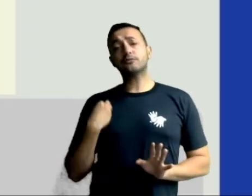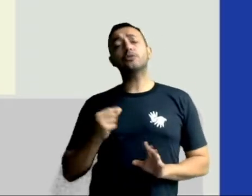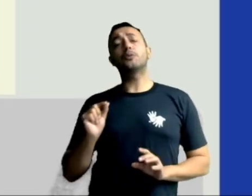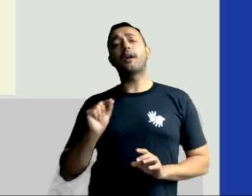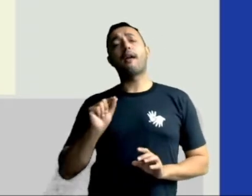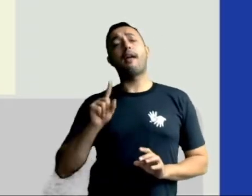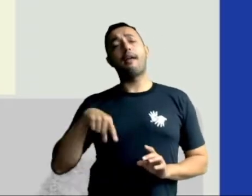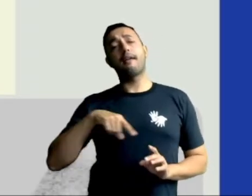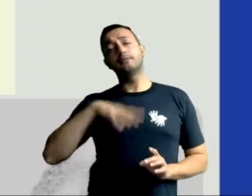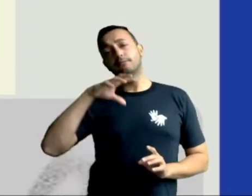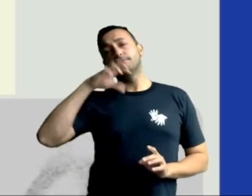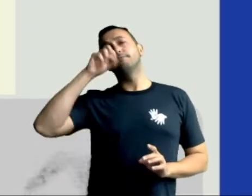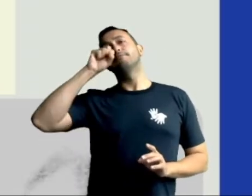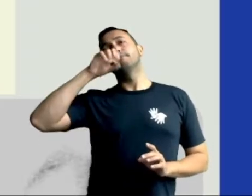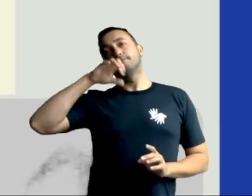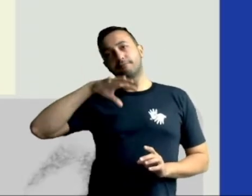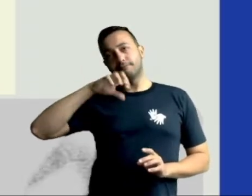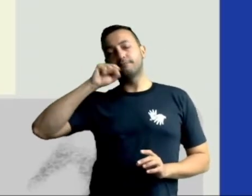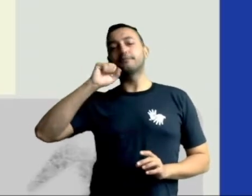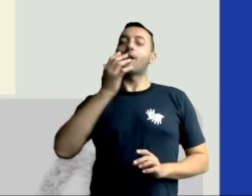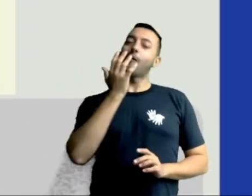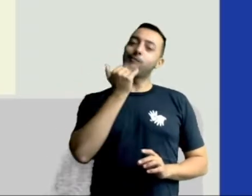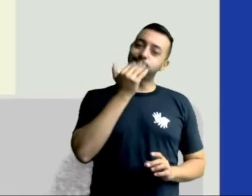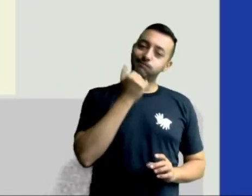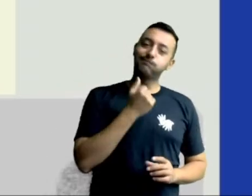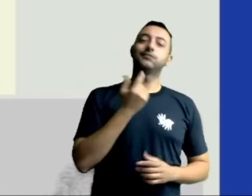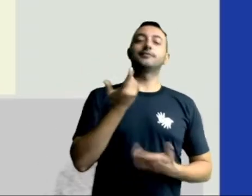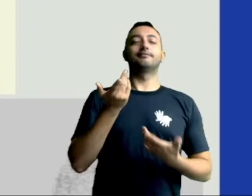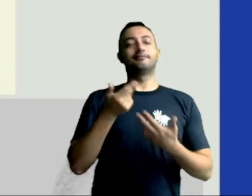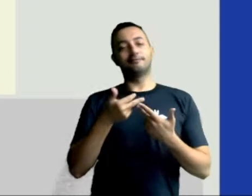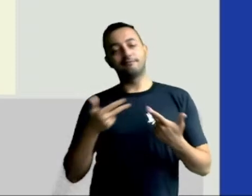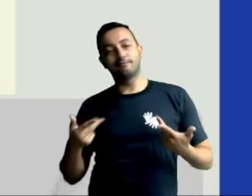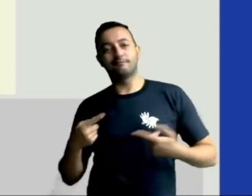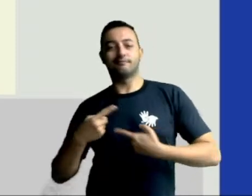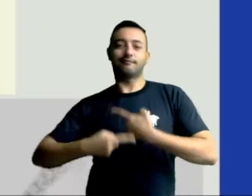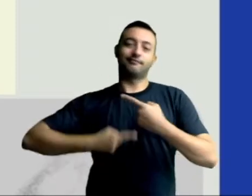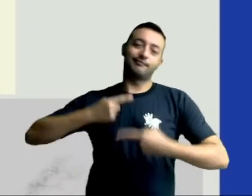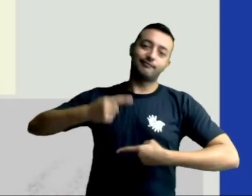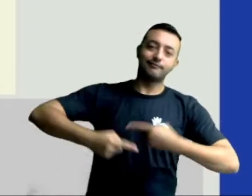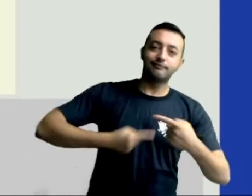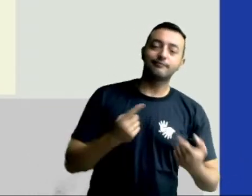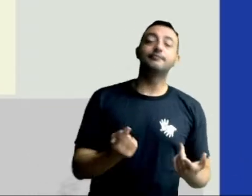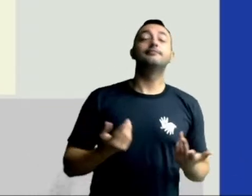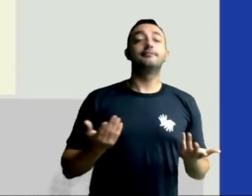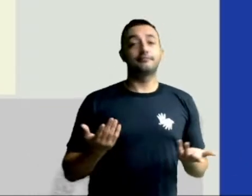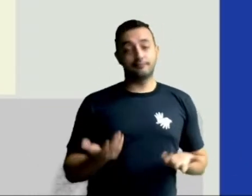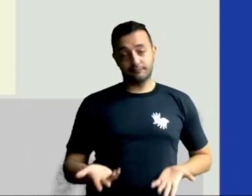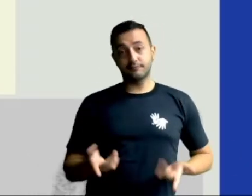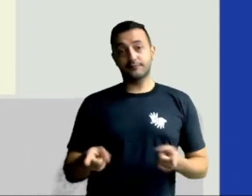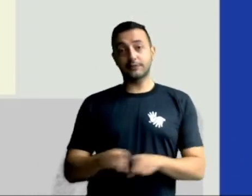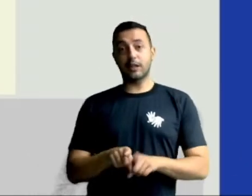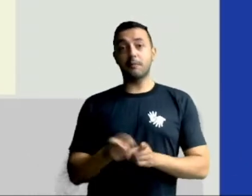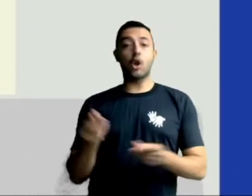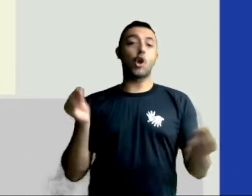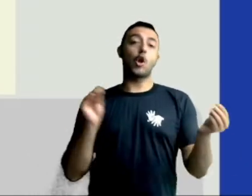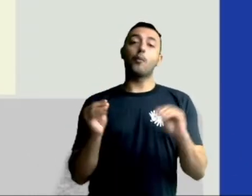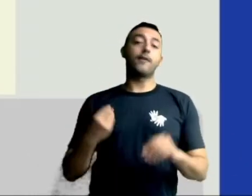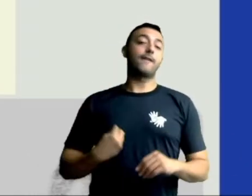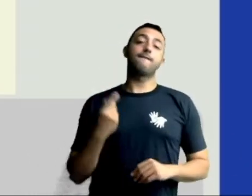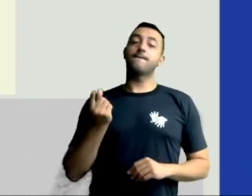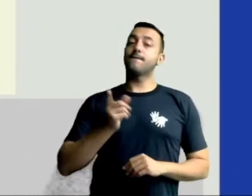que respiram, que comem, que se alimentam, que se reproduzem, tá? Temos os componentes não